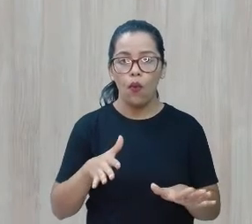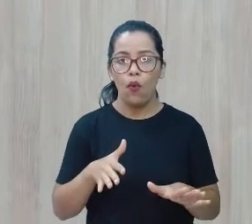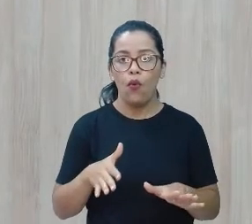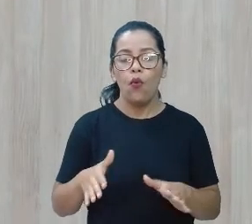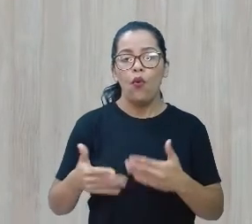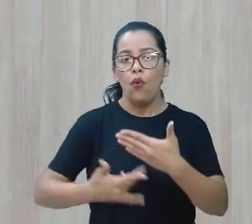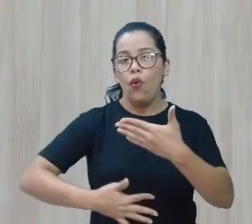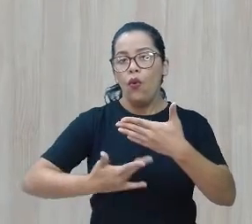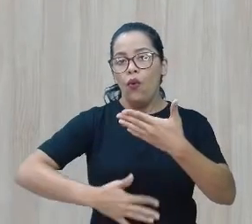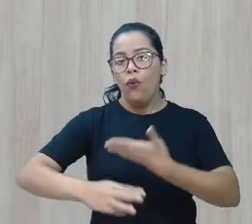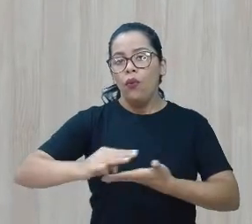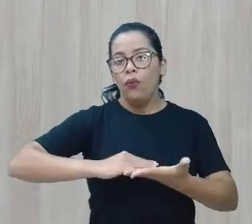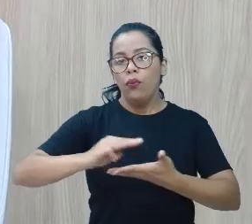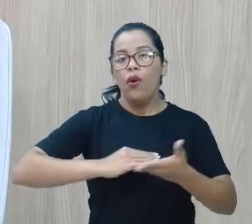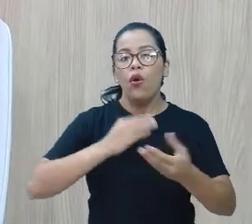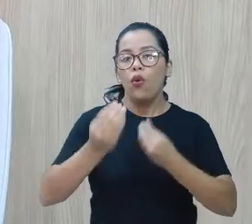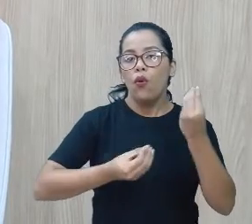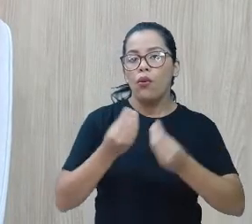chat. Vai lá, professor.